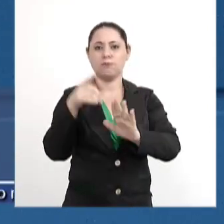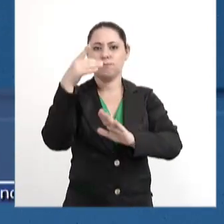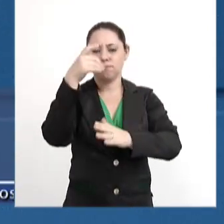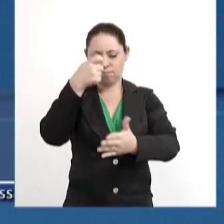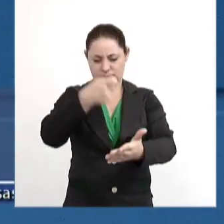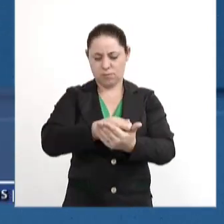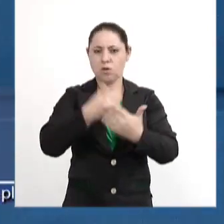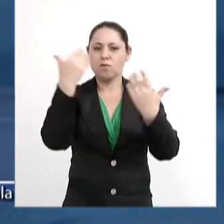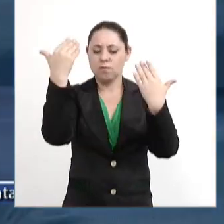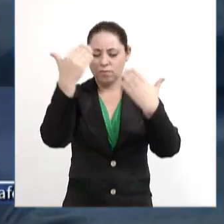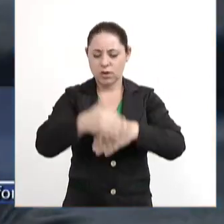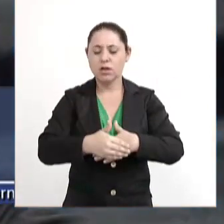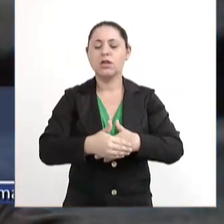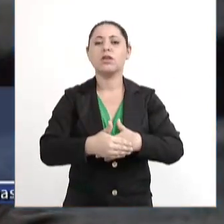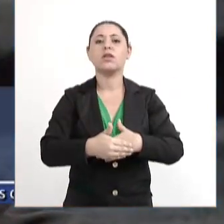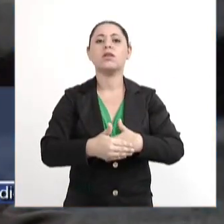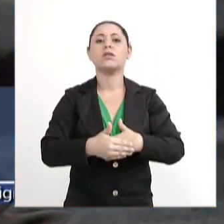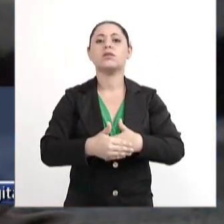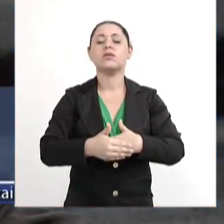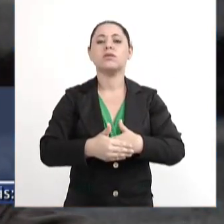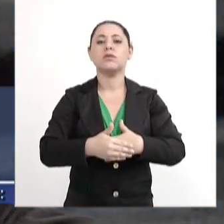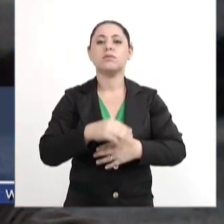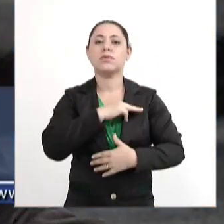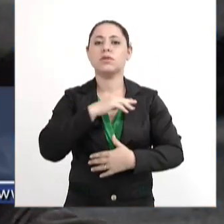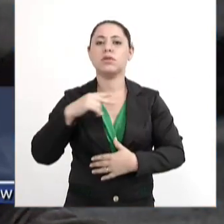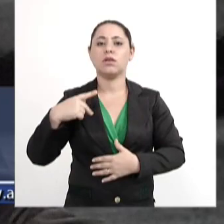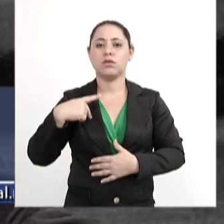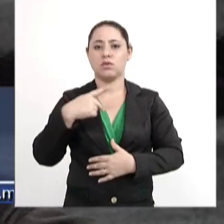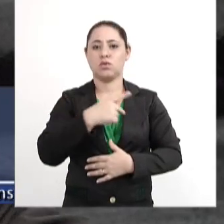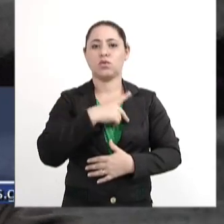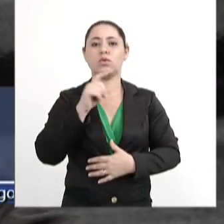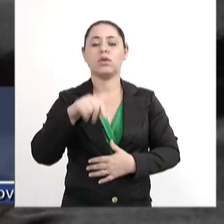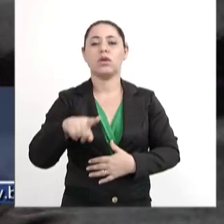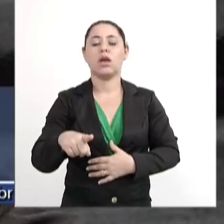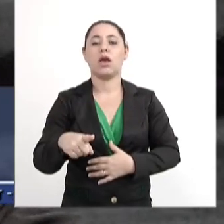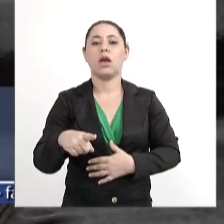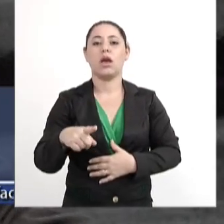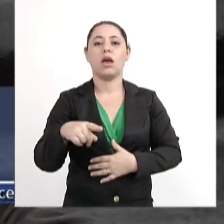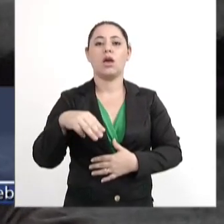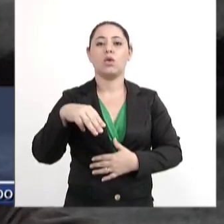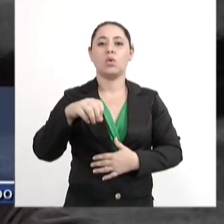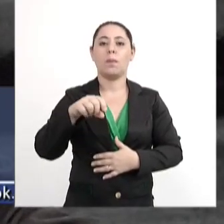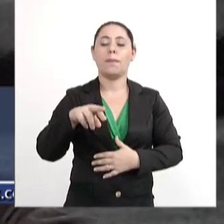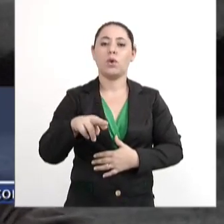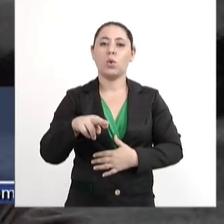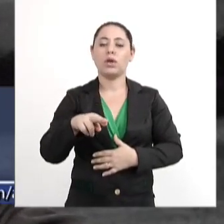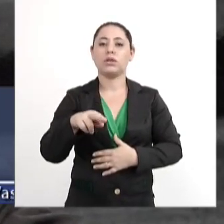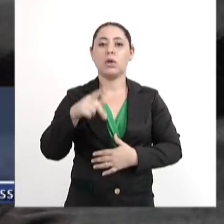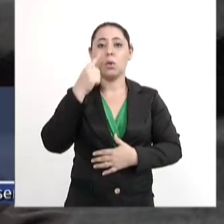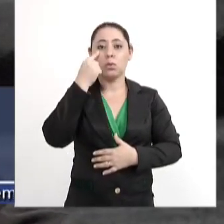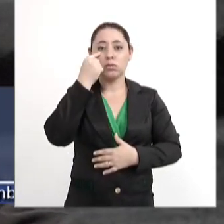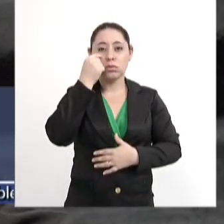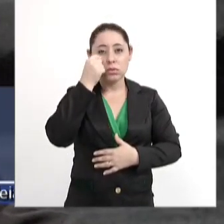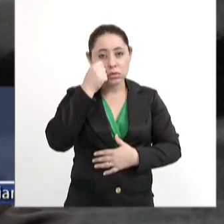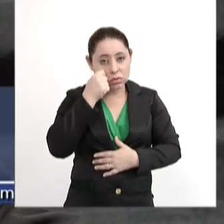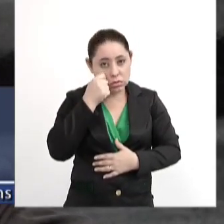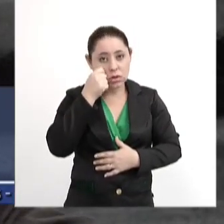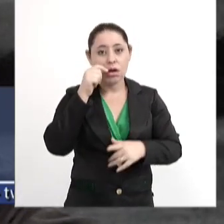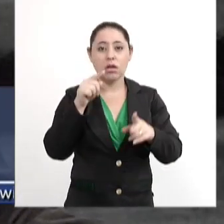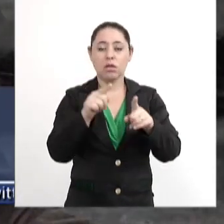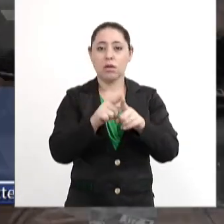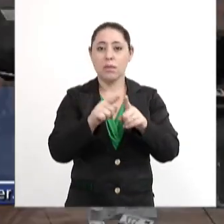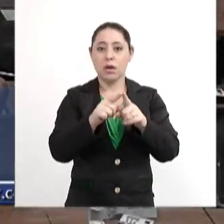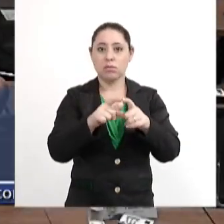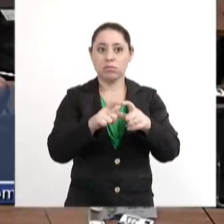enfrentando o Ministério da Saúde no que se diz respeito à questão do mormo, à questão da anemia, aumentando, presidente,